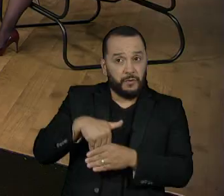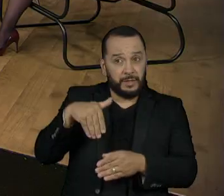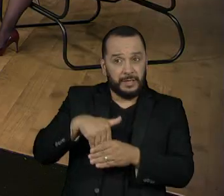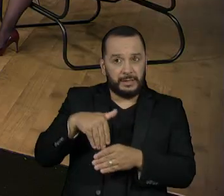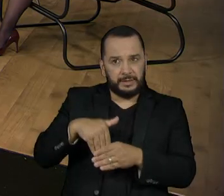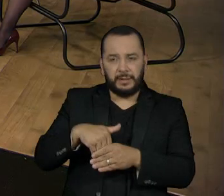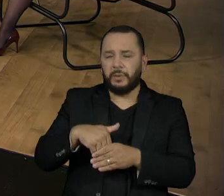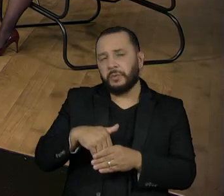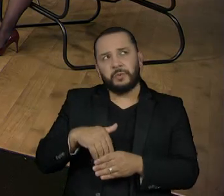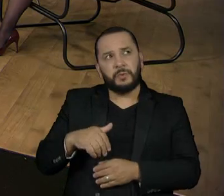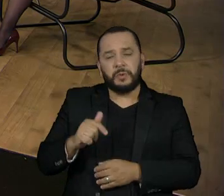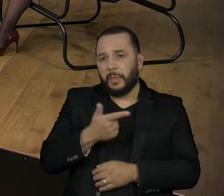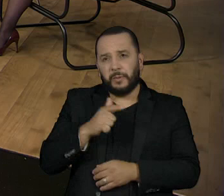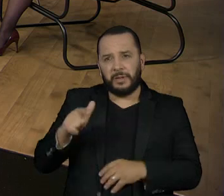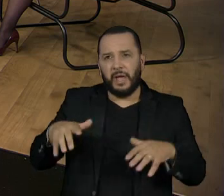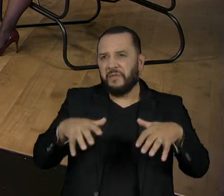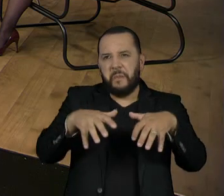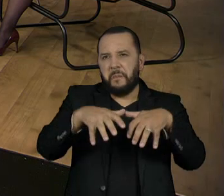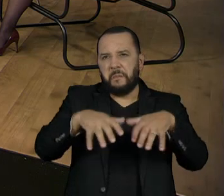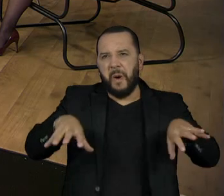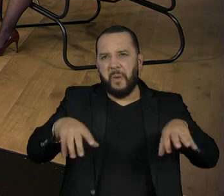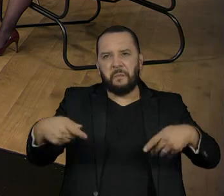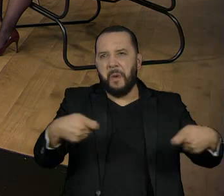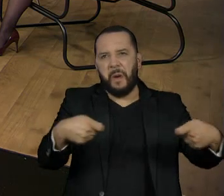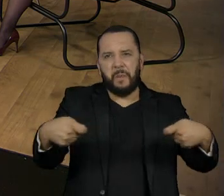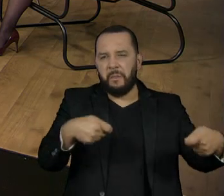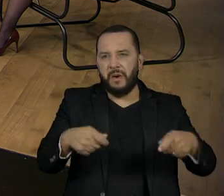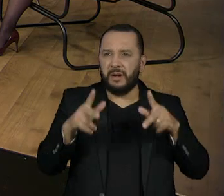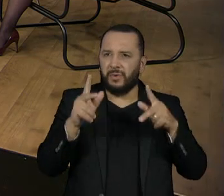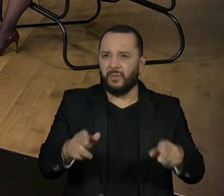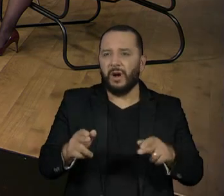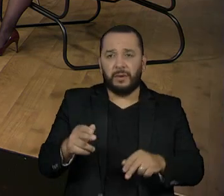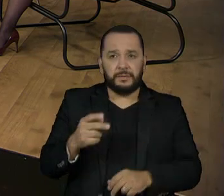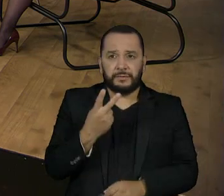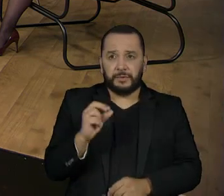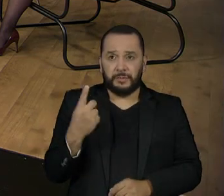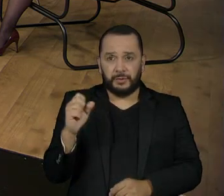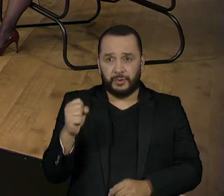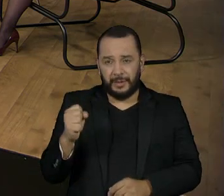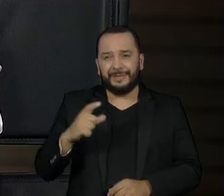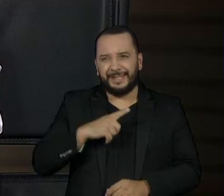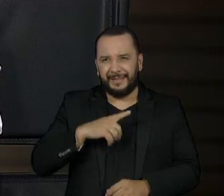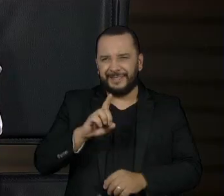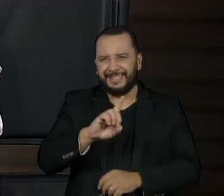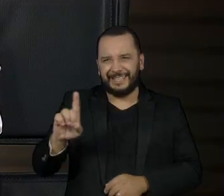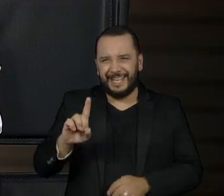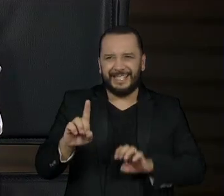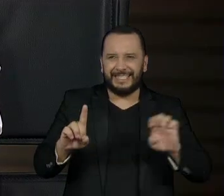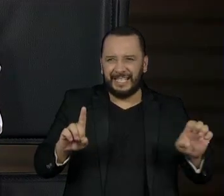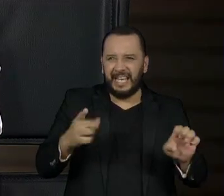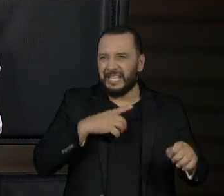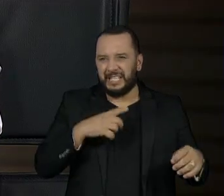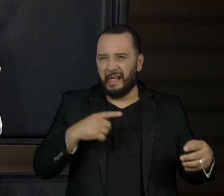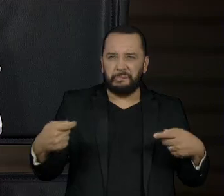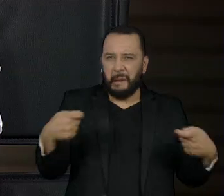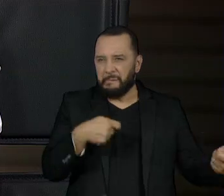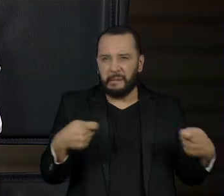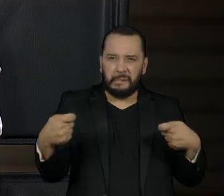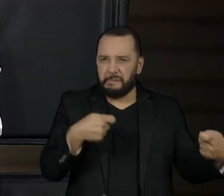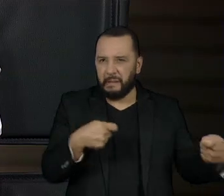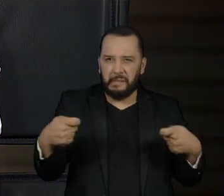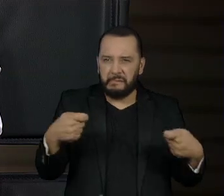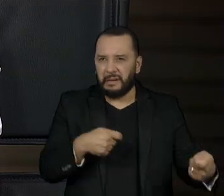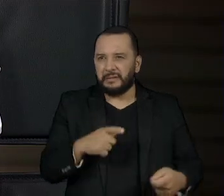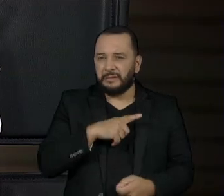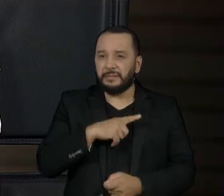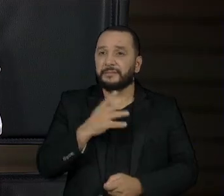pela polarização como a gente viu em 2018. Né? A gente viu ainda tanto esquerda quanto direita marcando lugar, né? Então a gente não